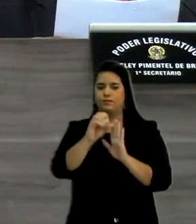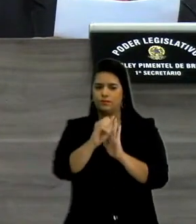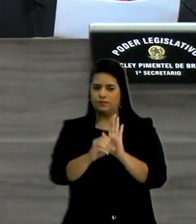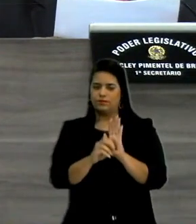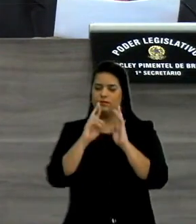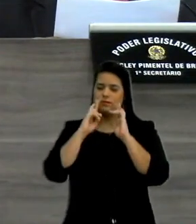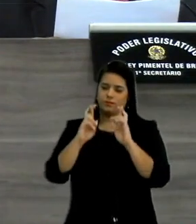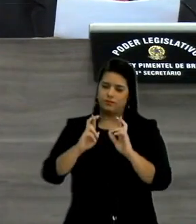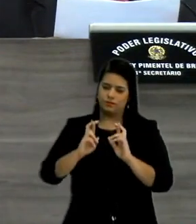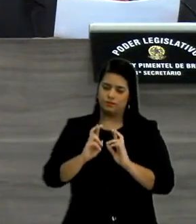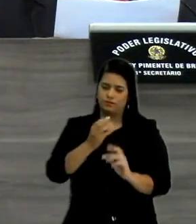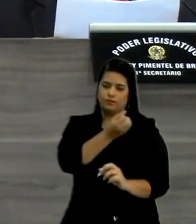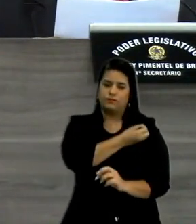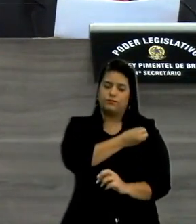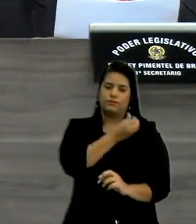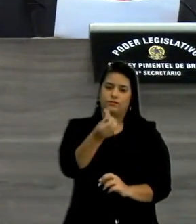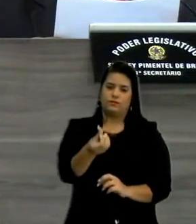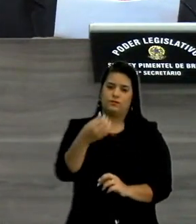o ofício